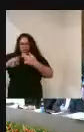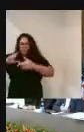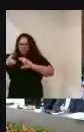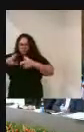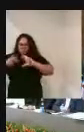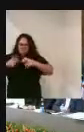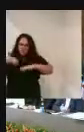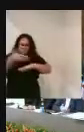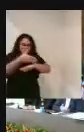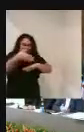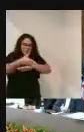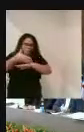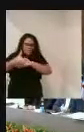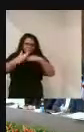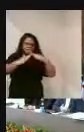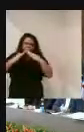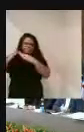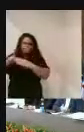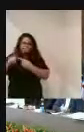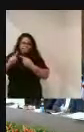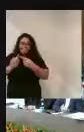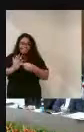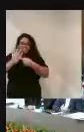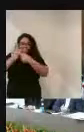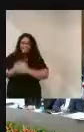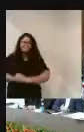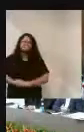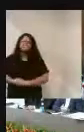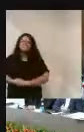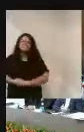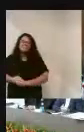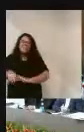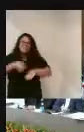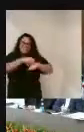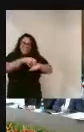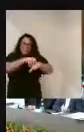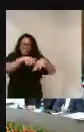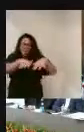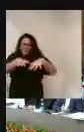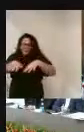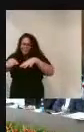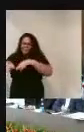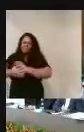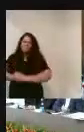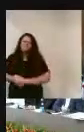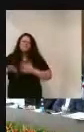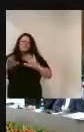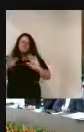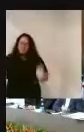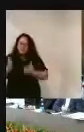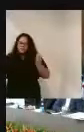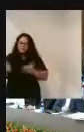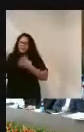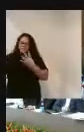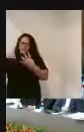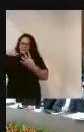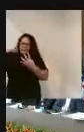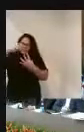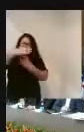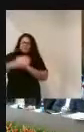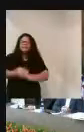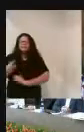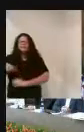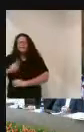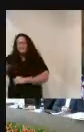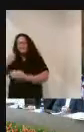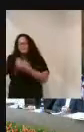mostrar essa passeata que a gente fez, nessa carreata, na verdade, com o lançamento da coleta seletiva. A gente começou com 4 cooperativas contratadas fazendo a